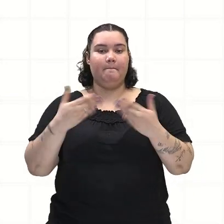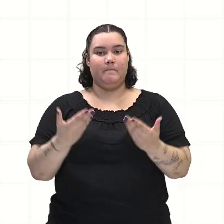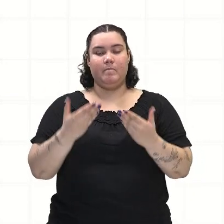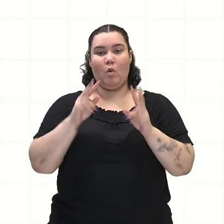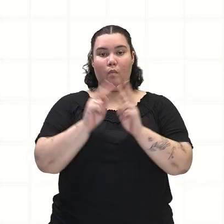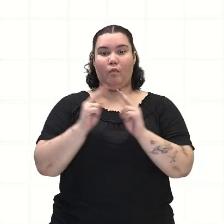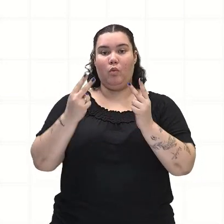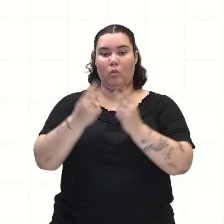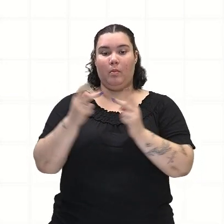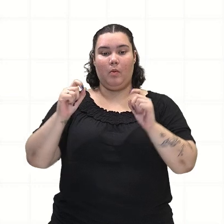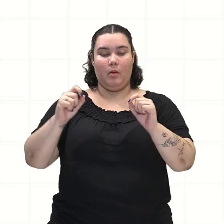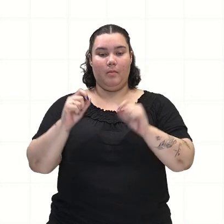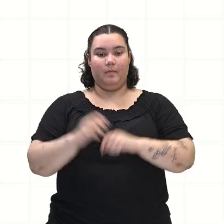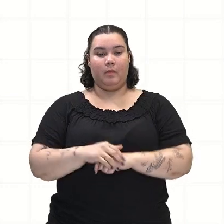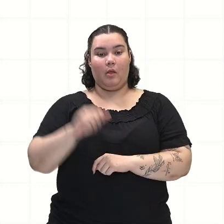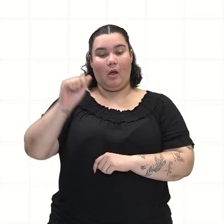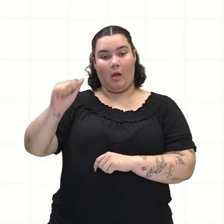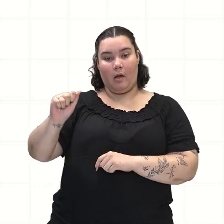dimensões. A